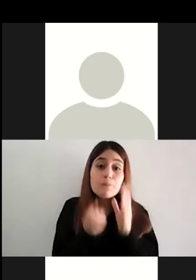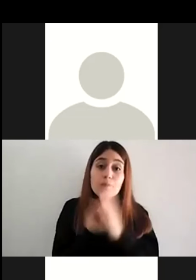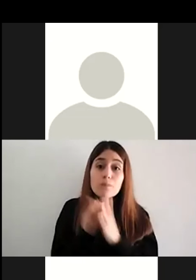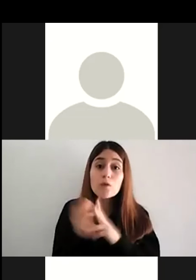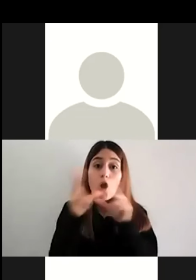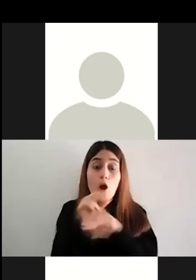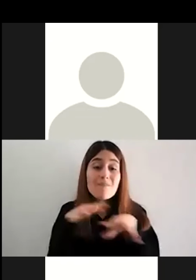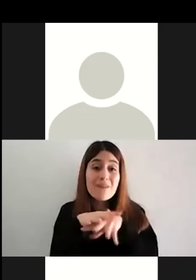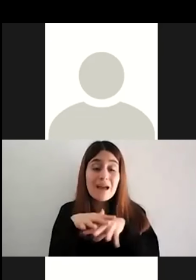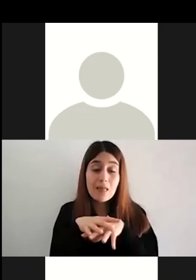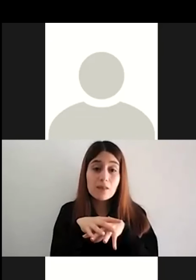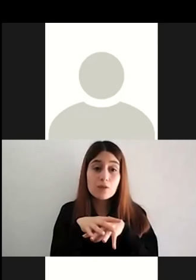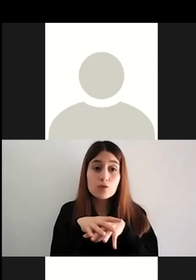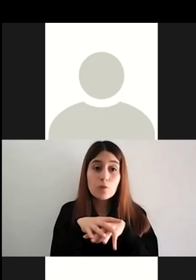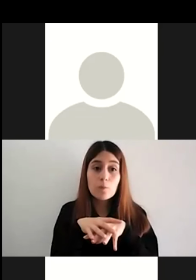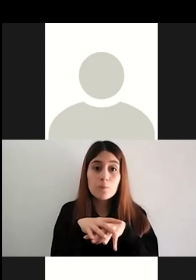novas redes está a ser